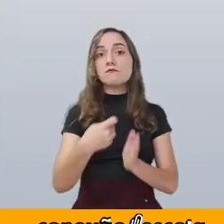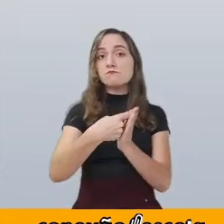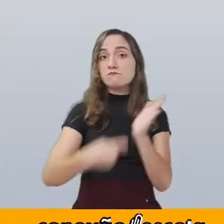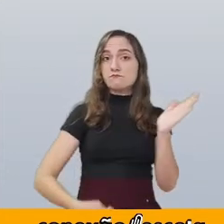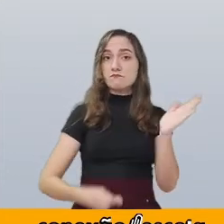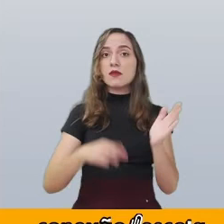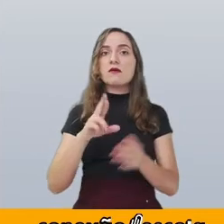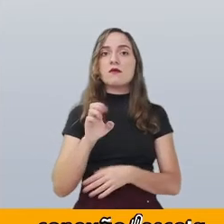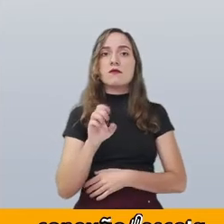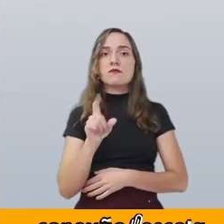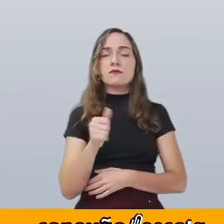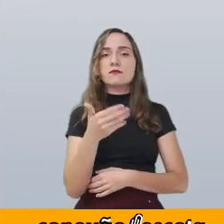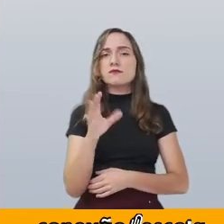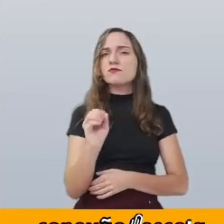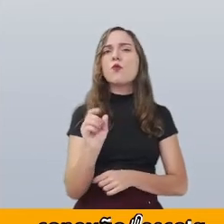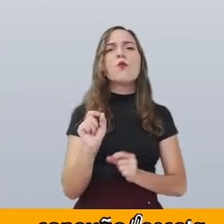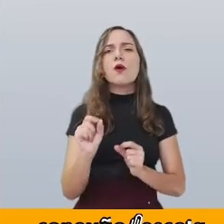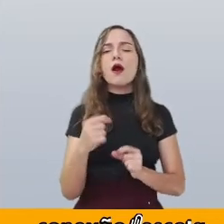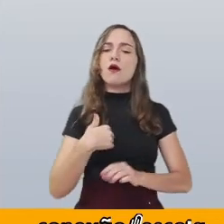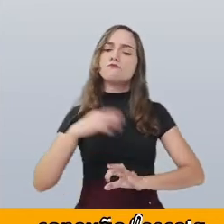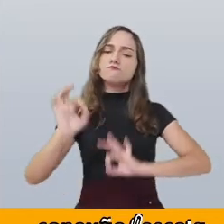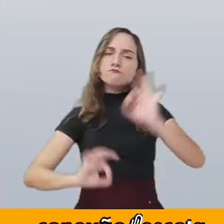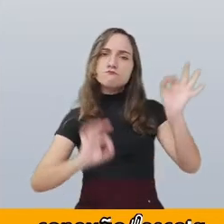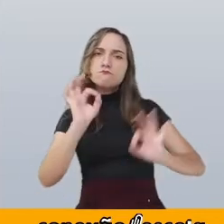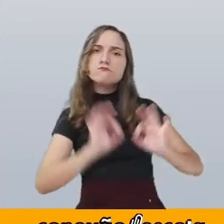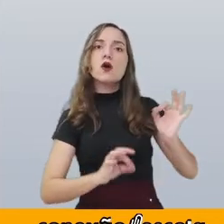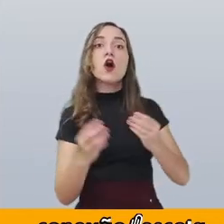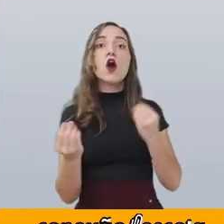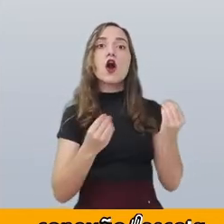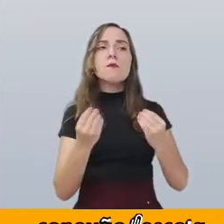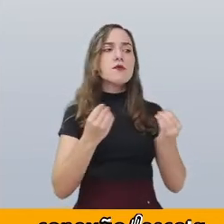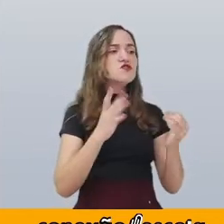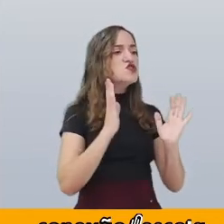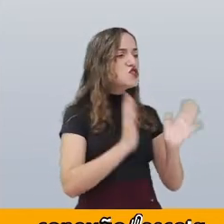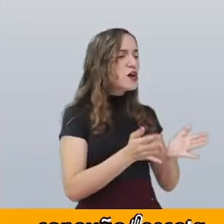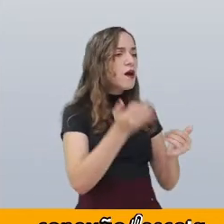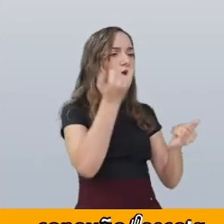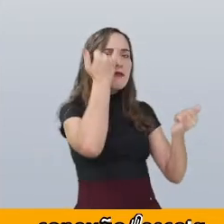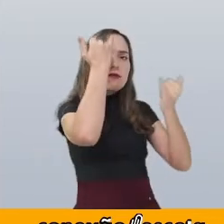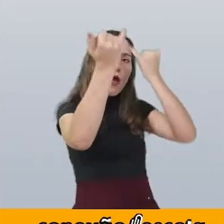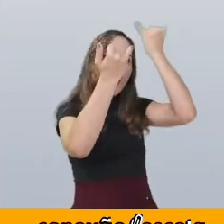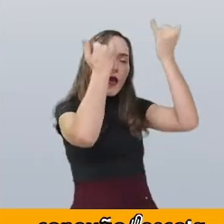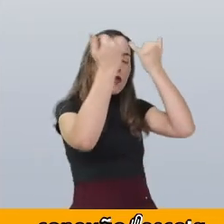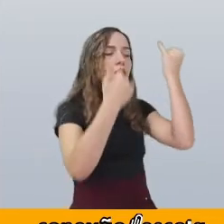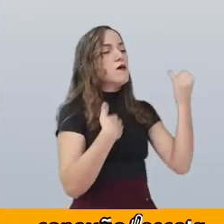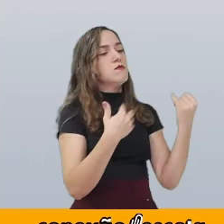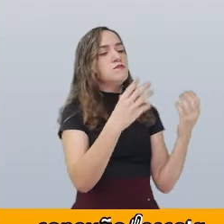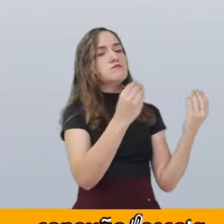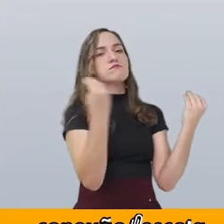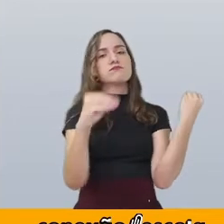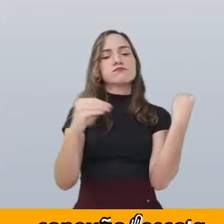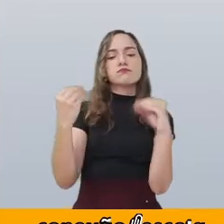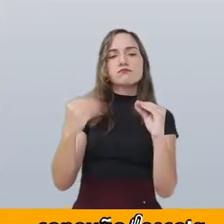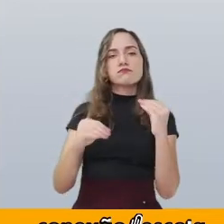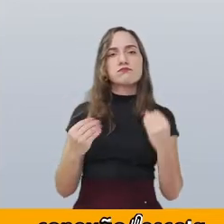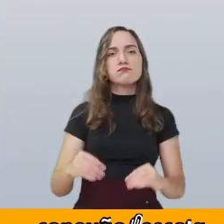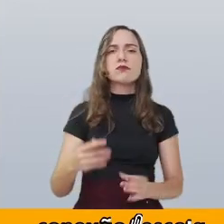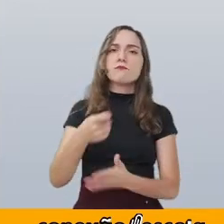Redação é o planejamento e organização das ideias no texto.